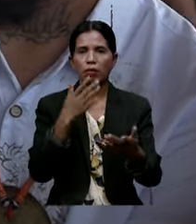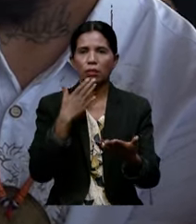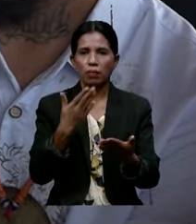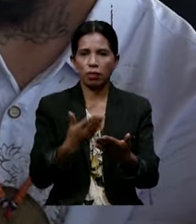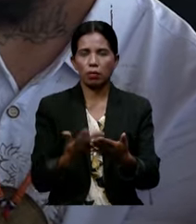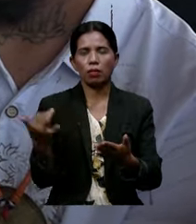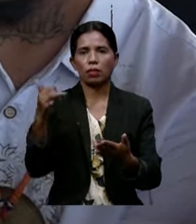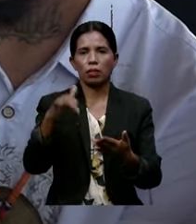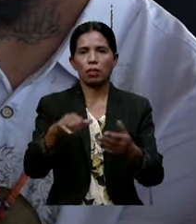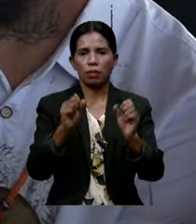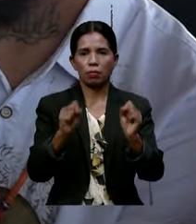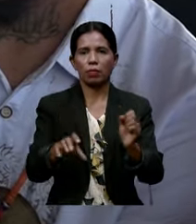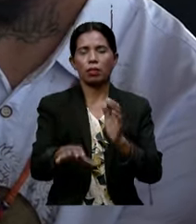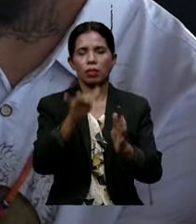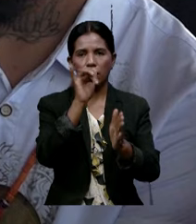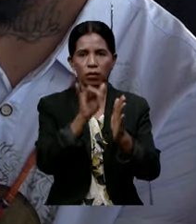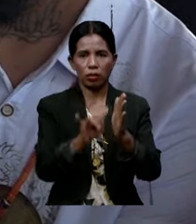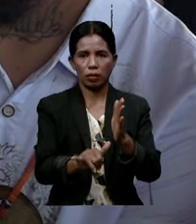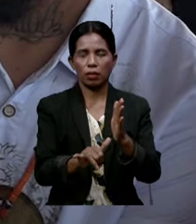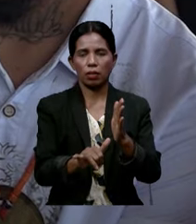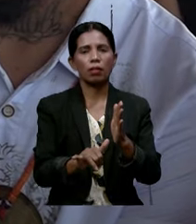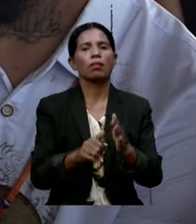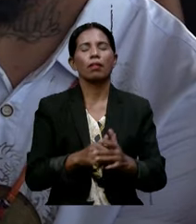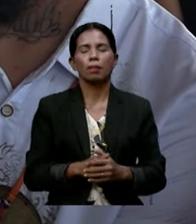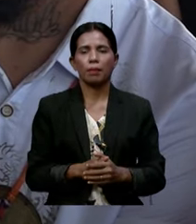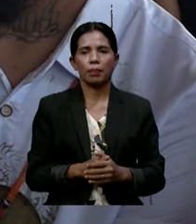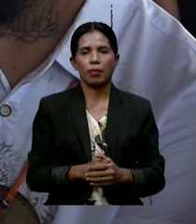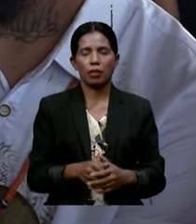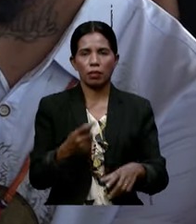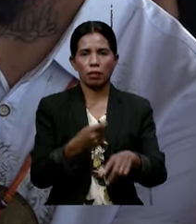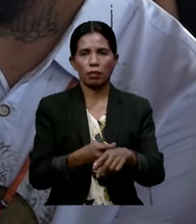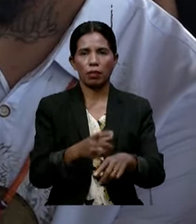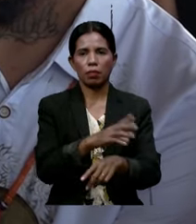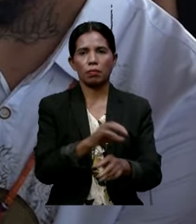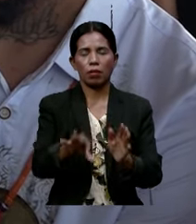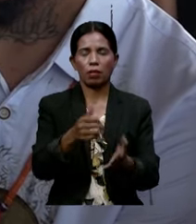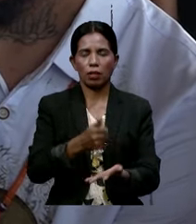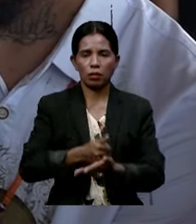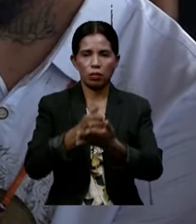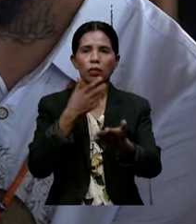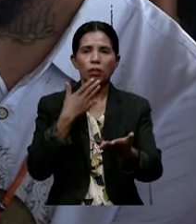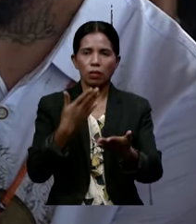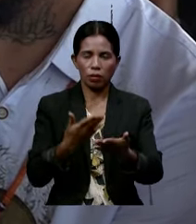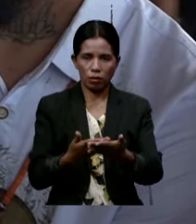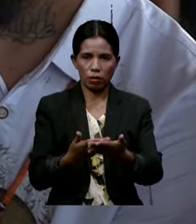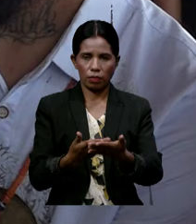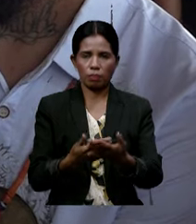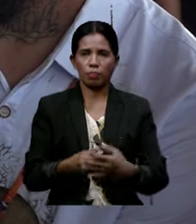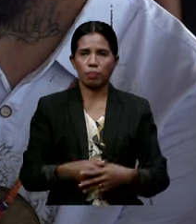ba sira, atu sira bela hela transitório, hela temporária, atu bela reta tratamento e da ne bema ka